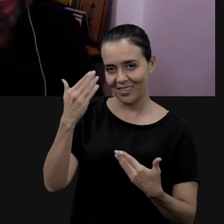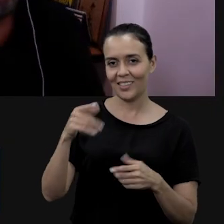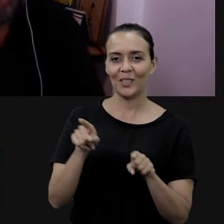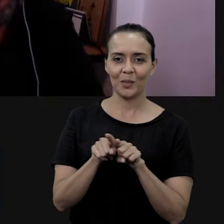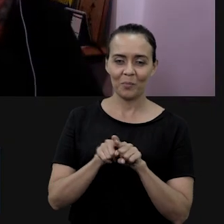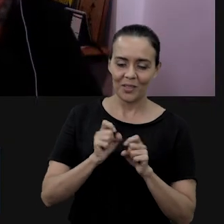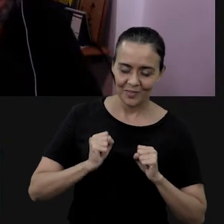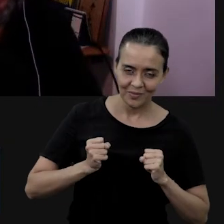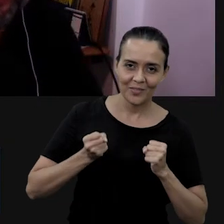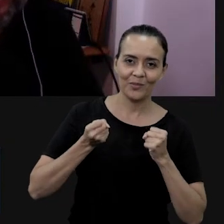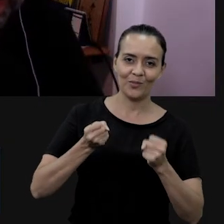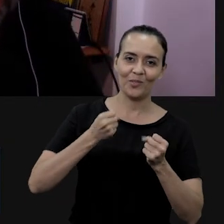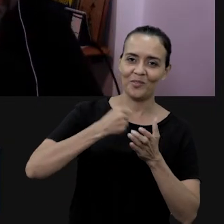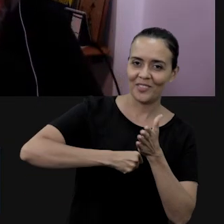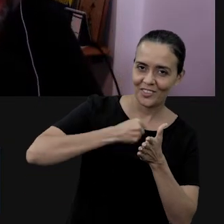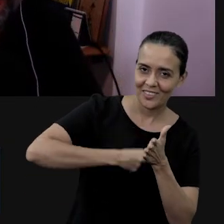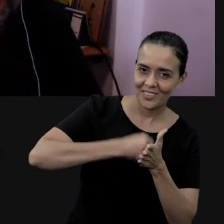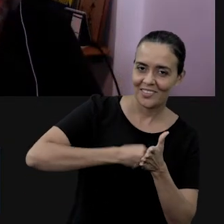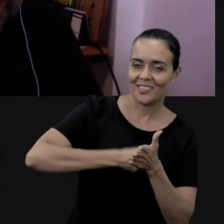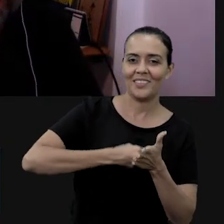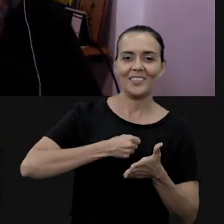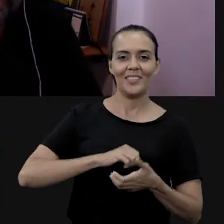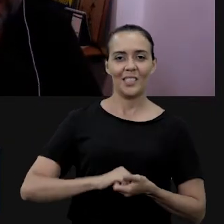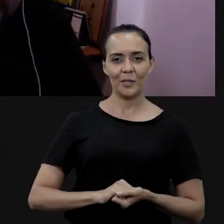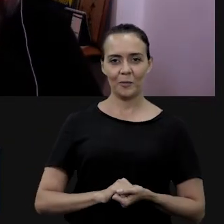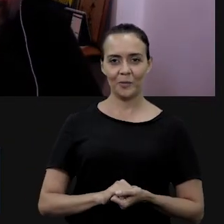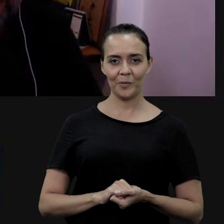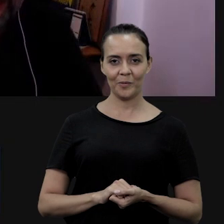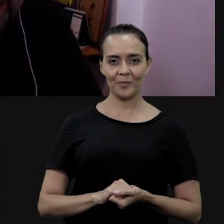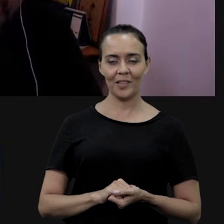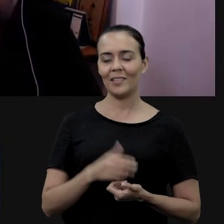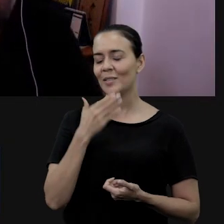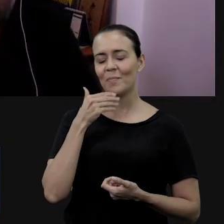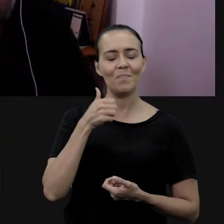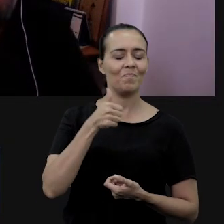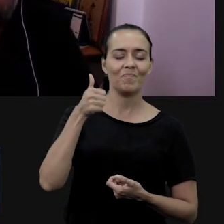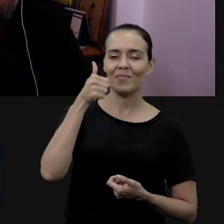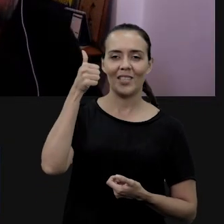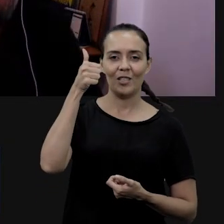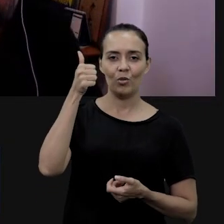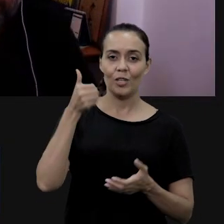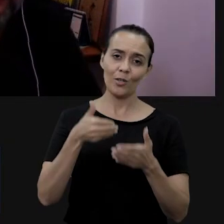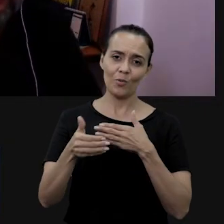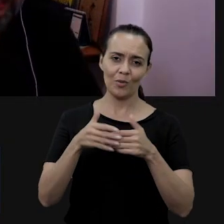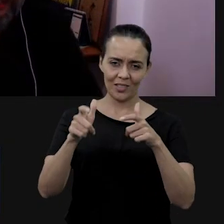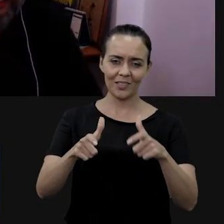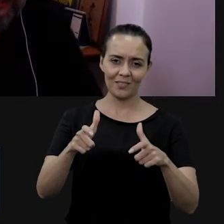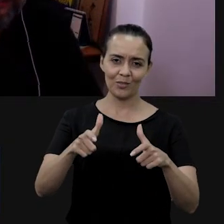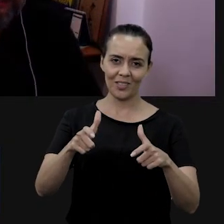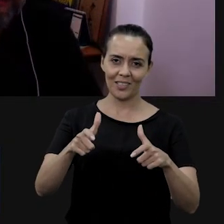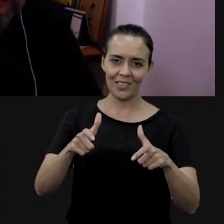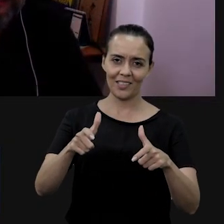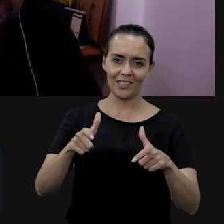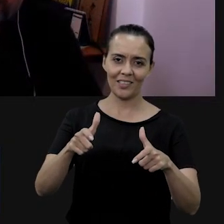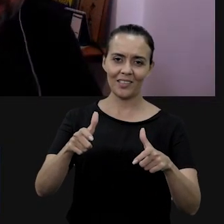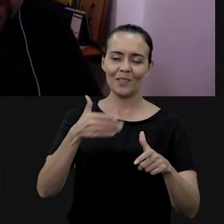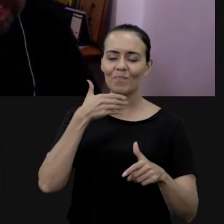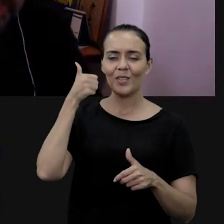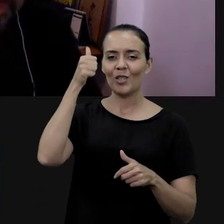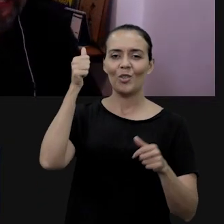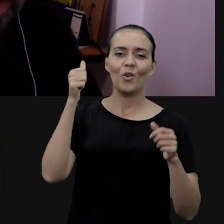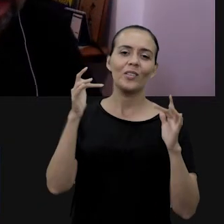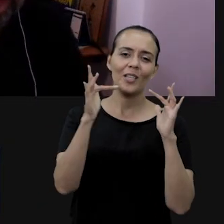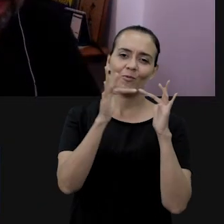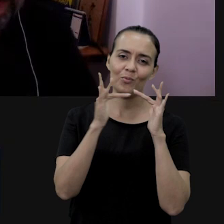paciência, né? Pela dedicação, pela parceria. Não tem coisa melhor do que, acho que em